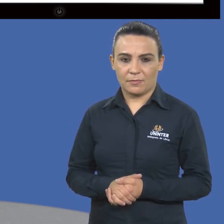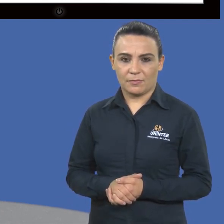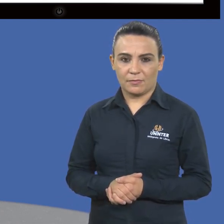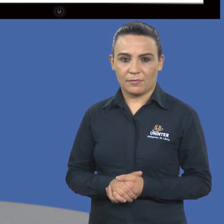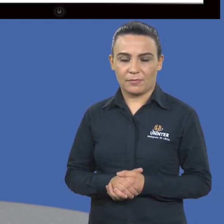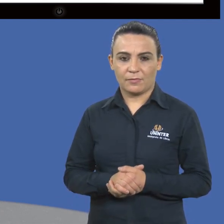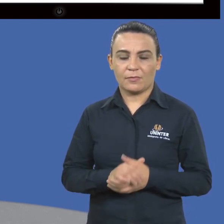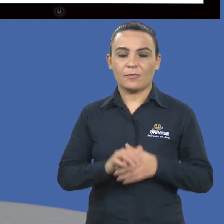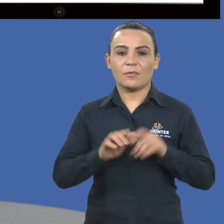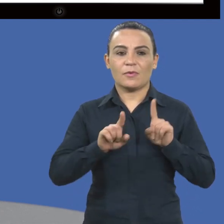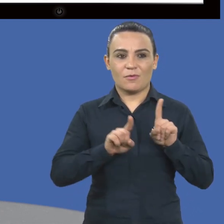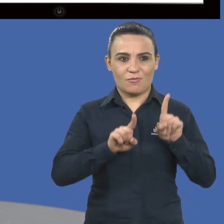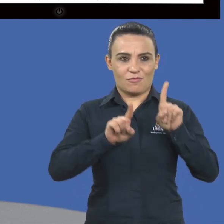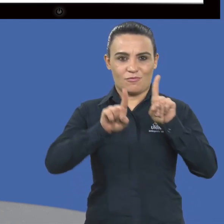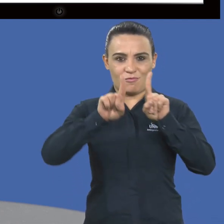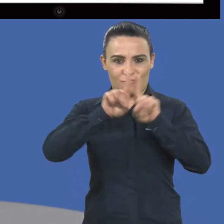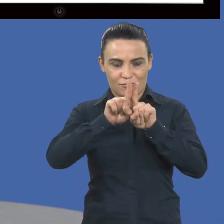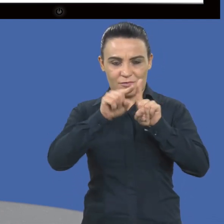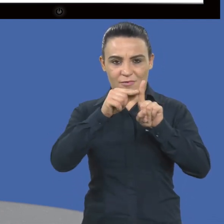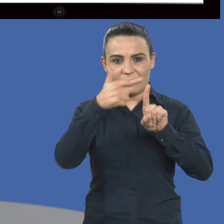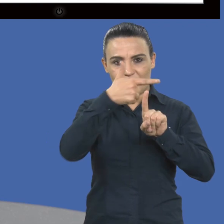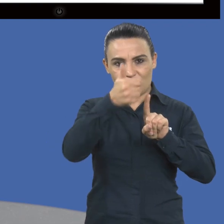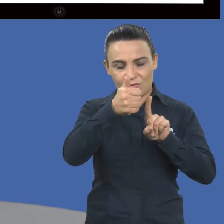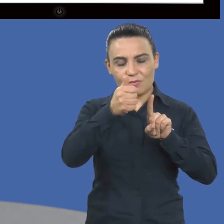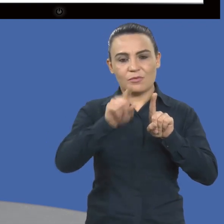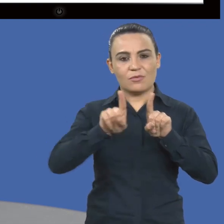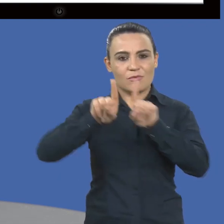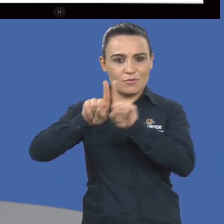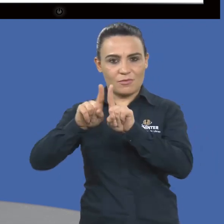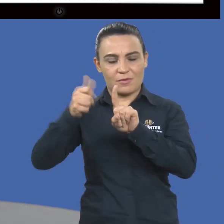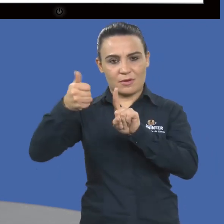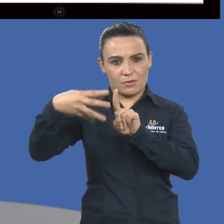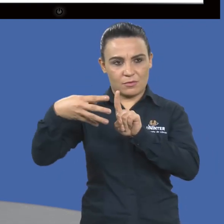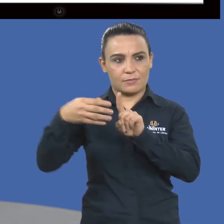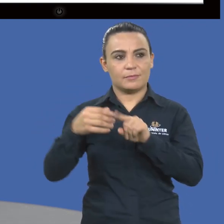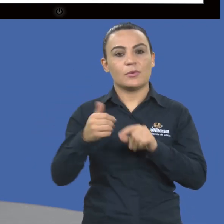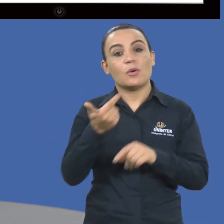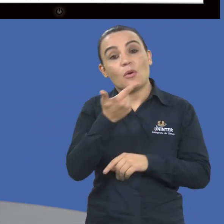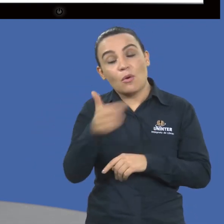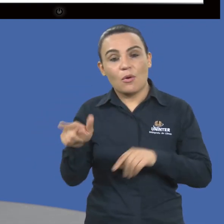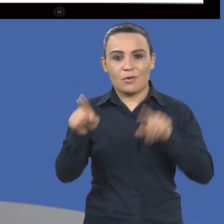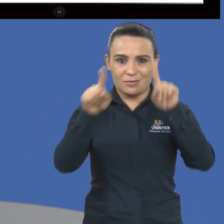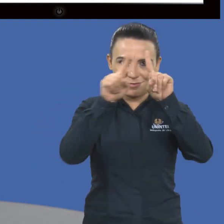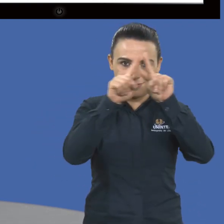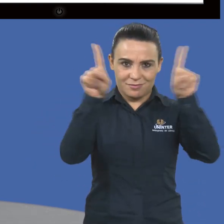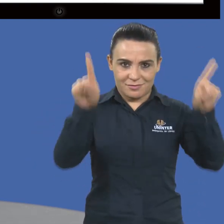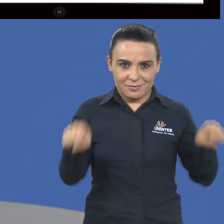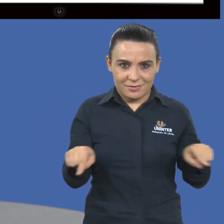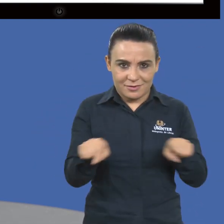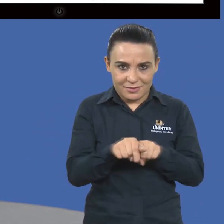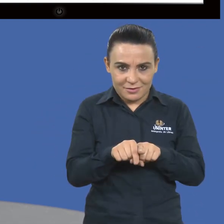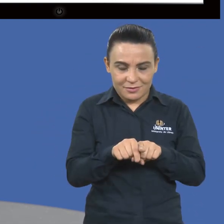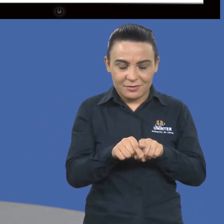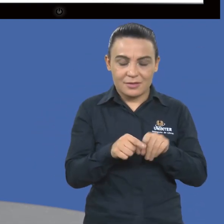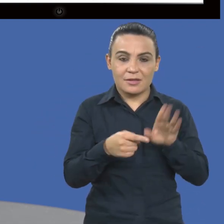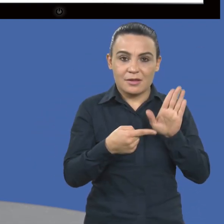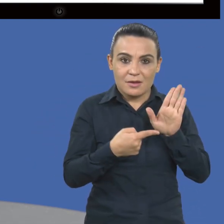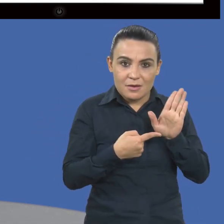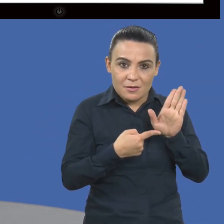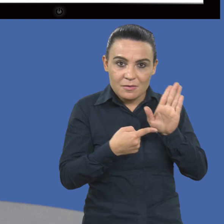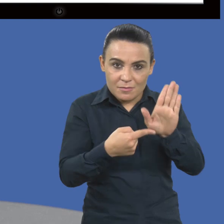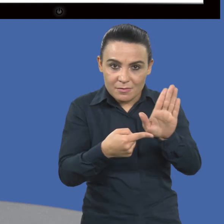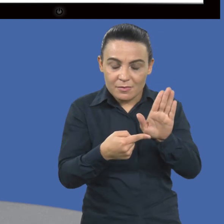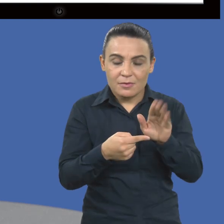translocação do cromossomo 21 com o cromossomo 14. E essa lâmina agora está